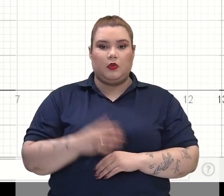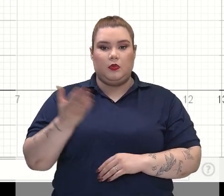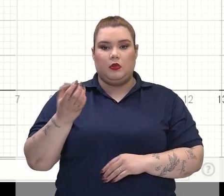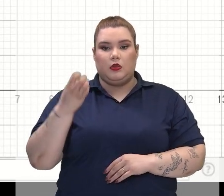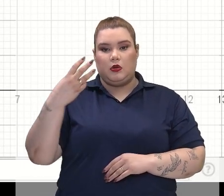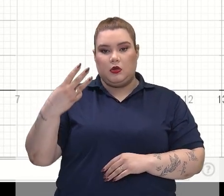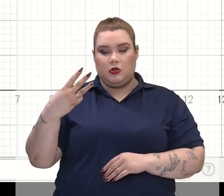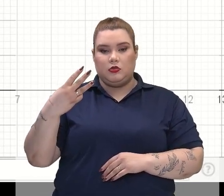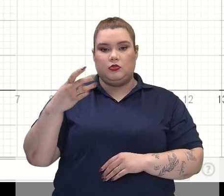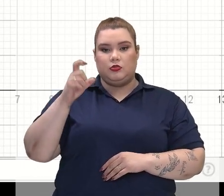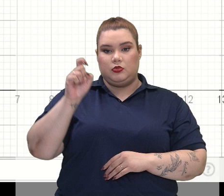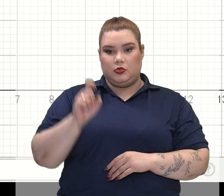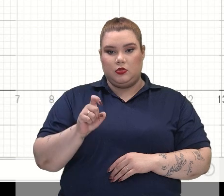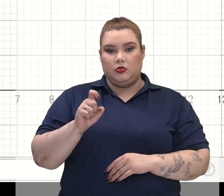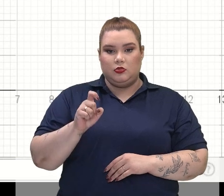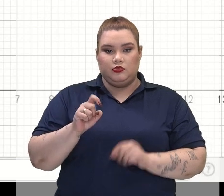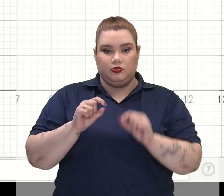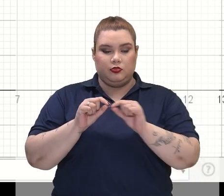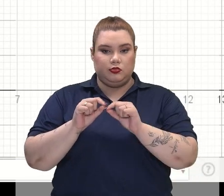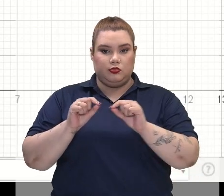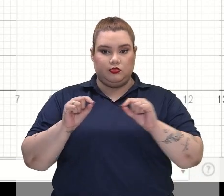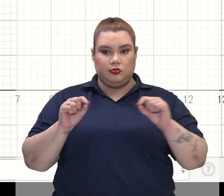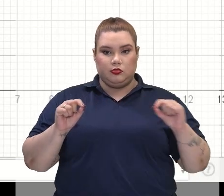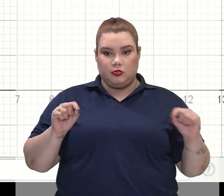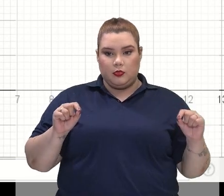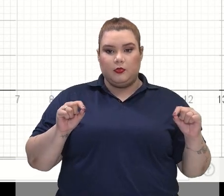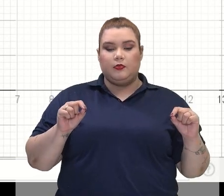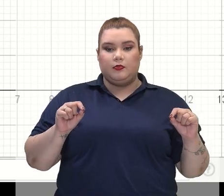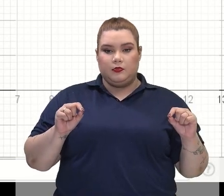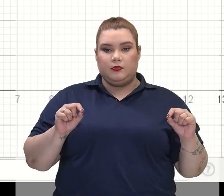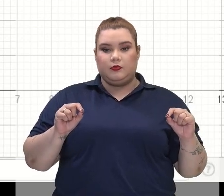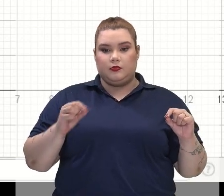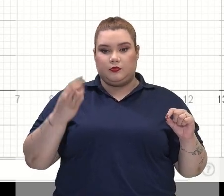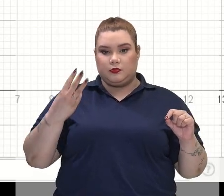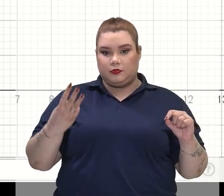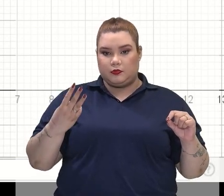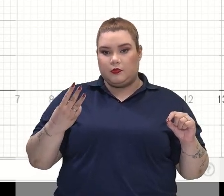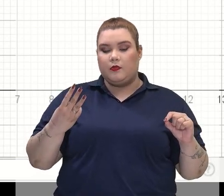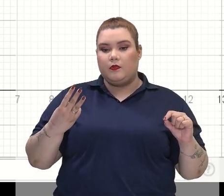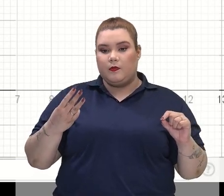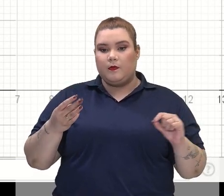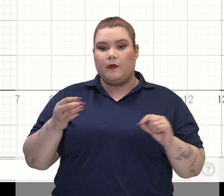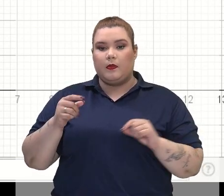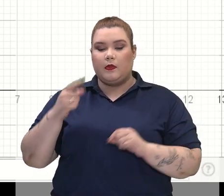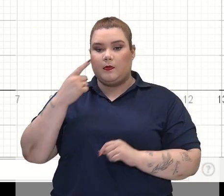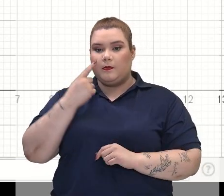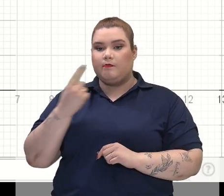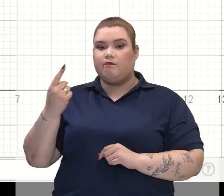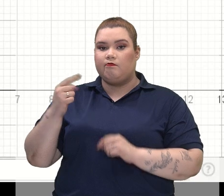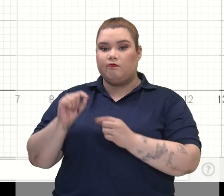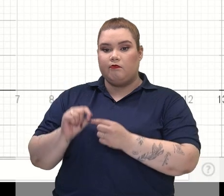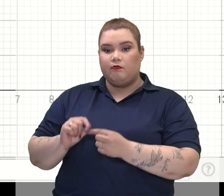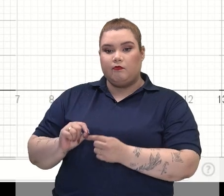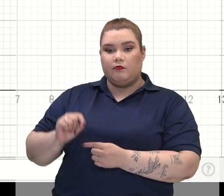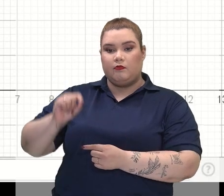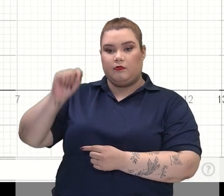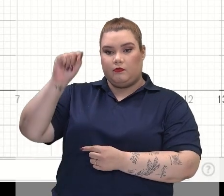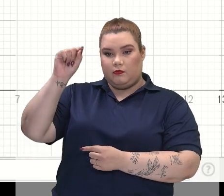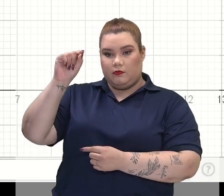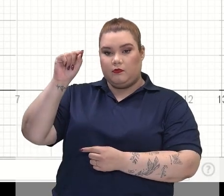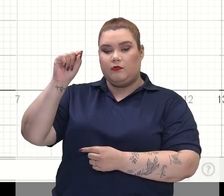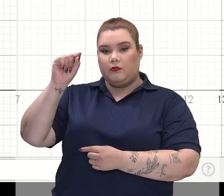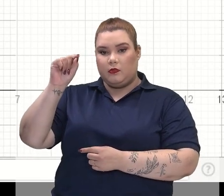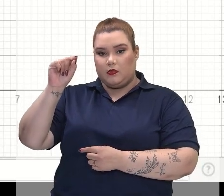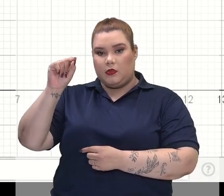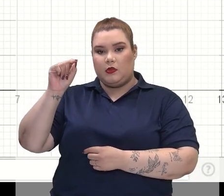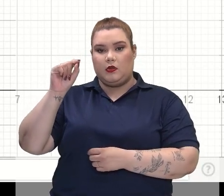ó. X aqui, que é o eixo X, que é esse que tá na horizontal aqui, vale 3, aqui, apontando pro 3. E a ordenada, que é o eixo